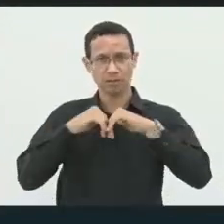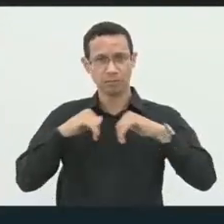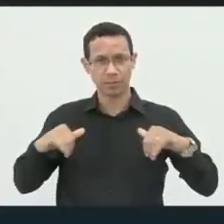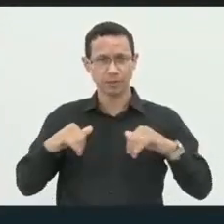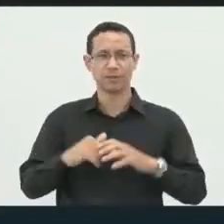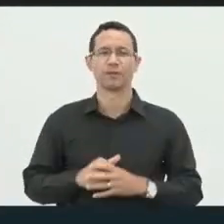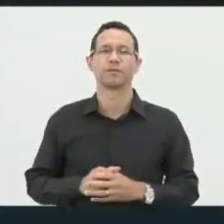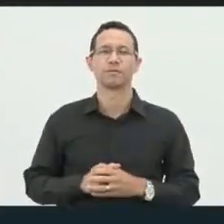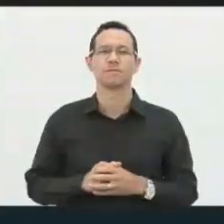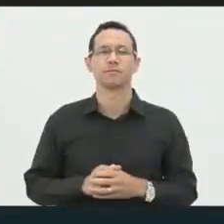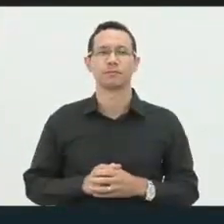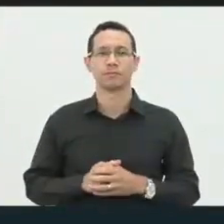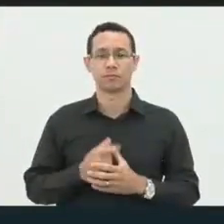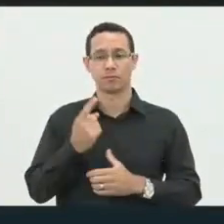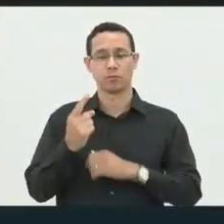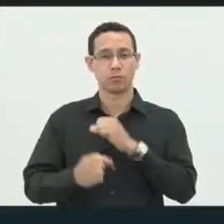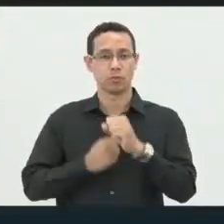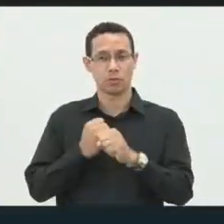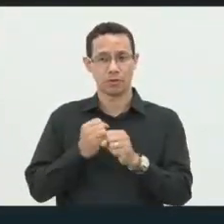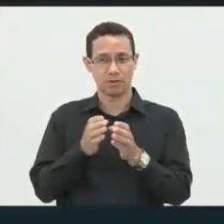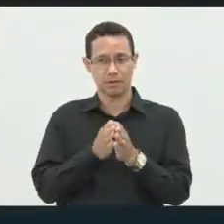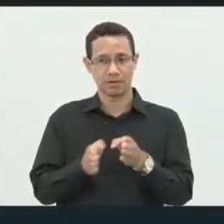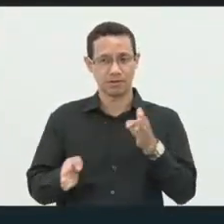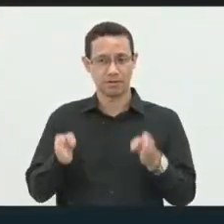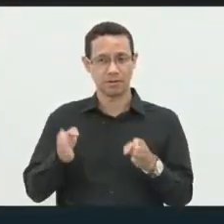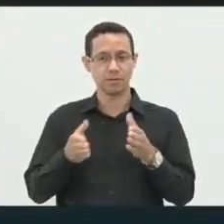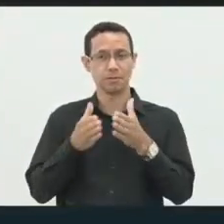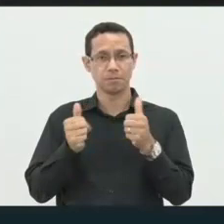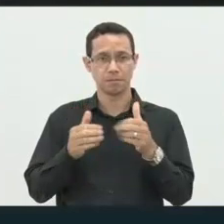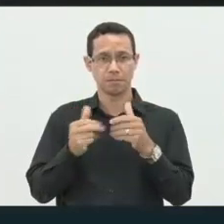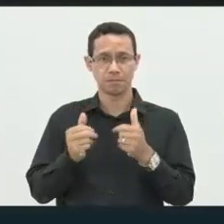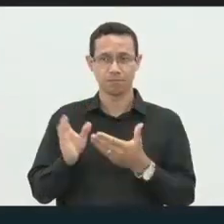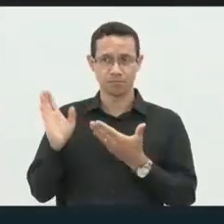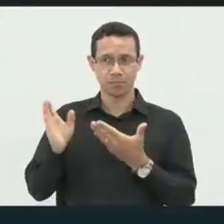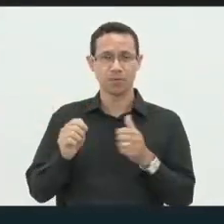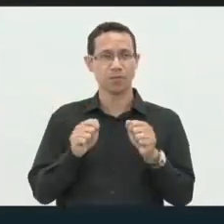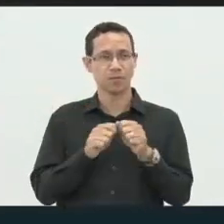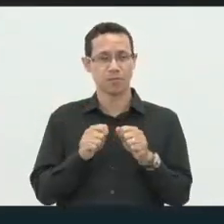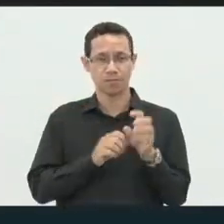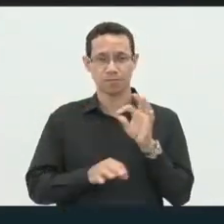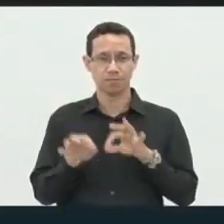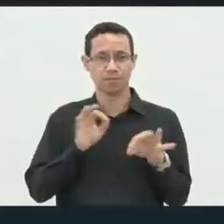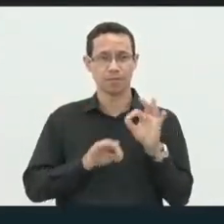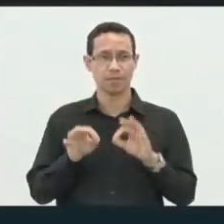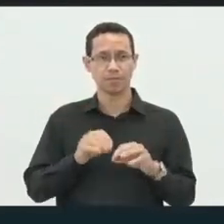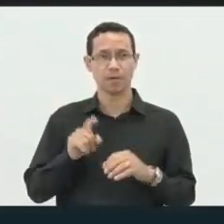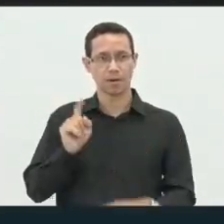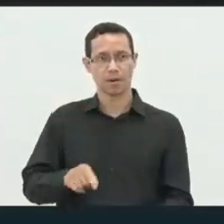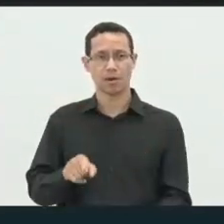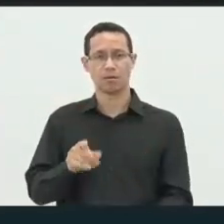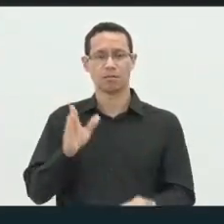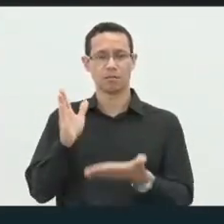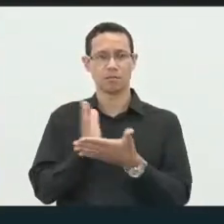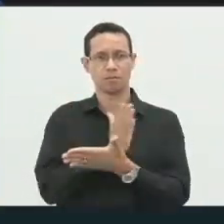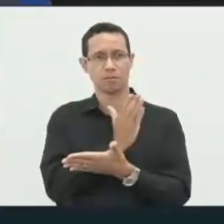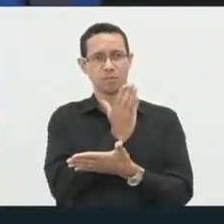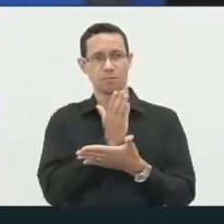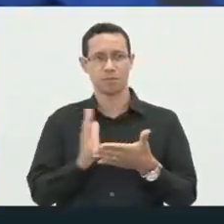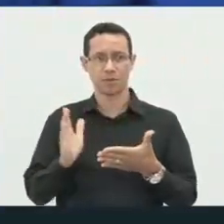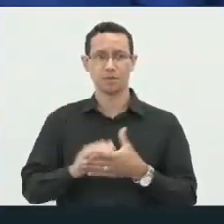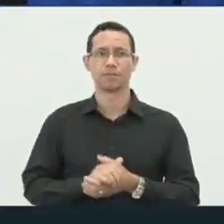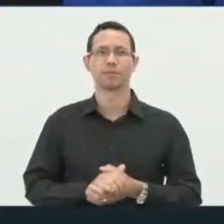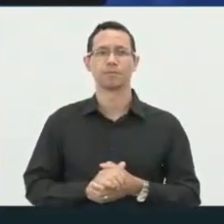uma das primeiras solicitações que eu fiz foi sobre o desmembramento da UBS